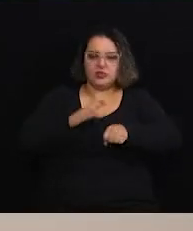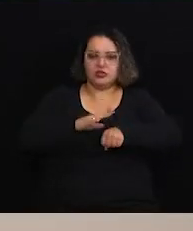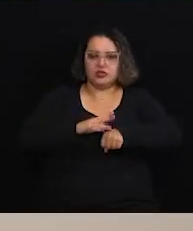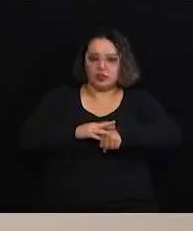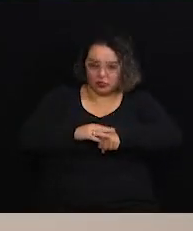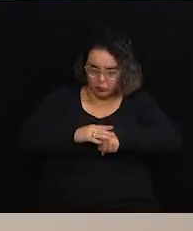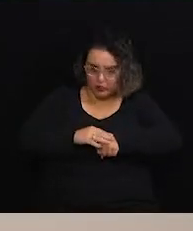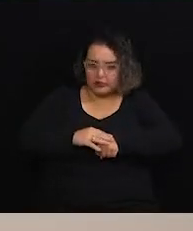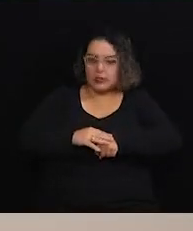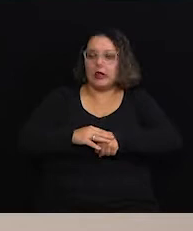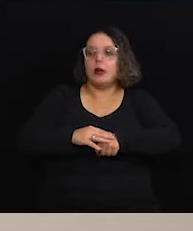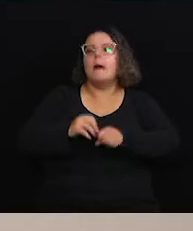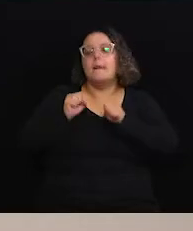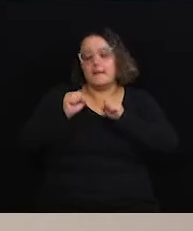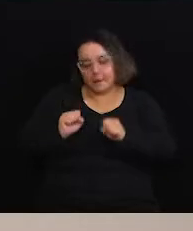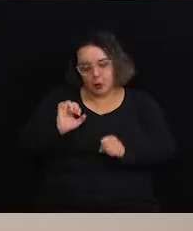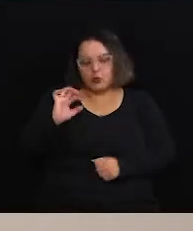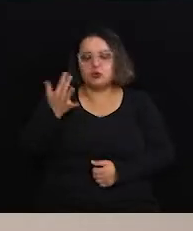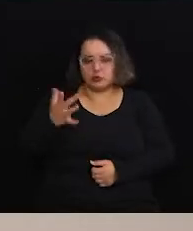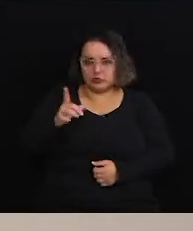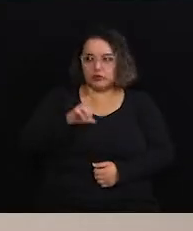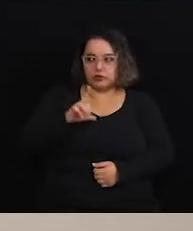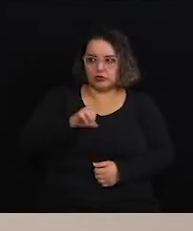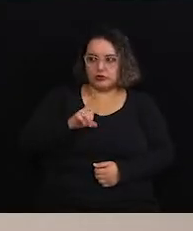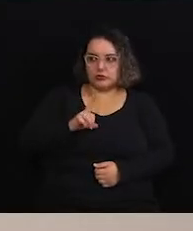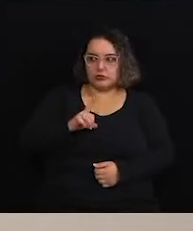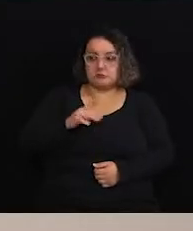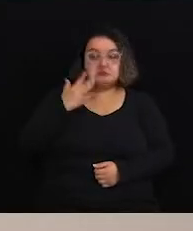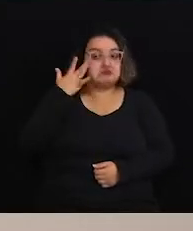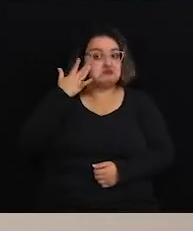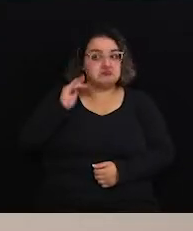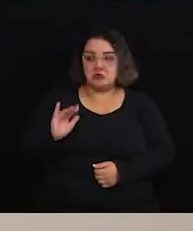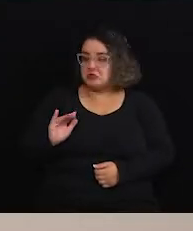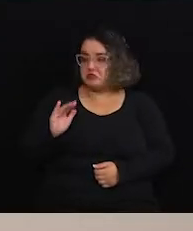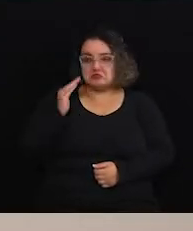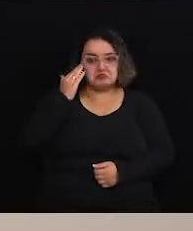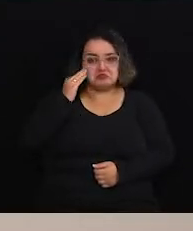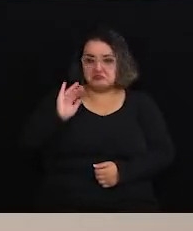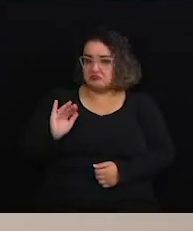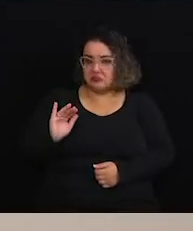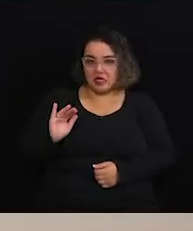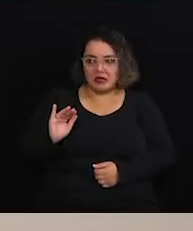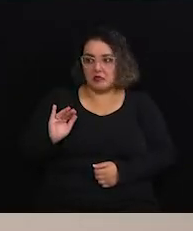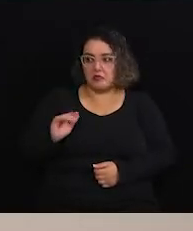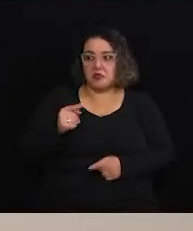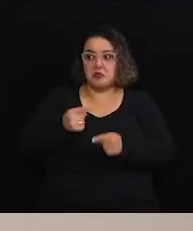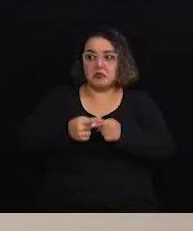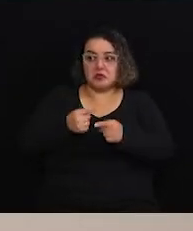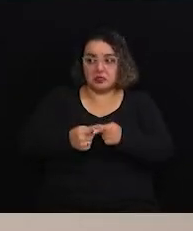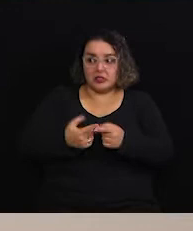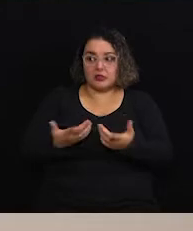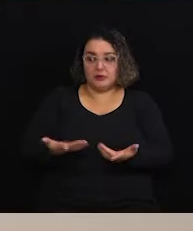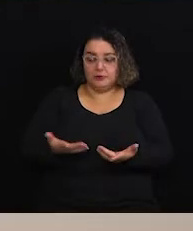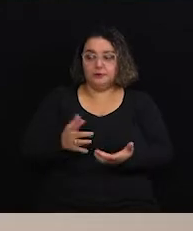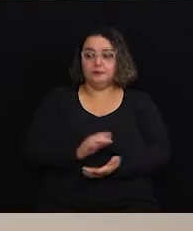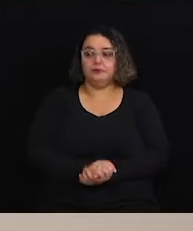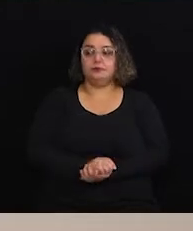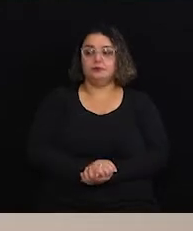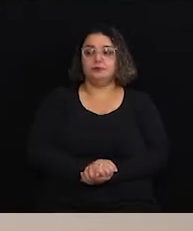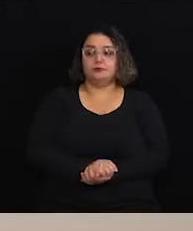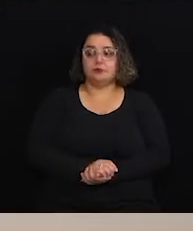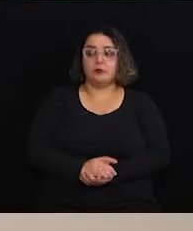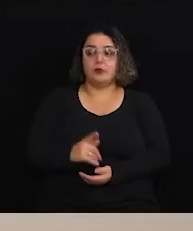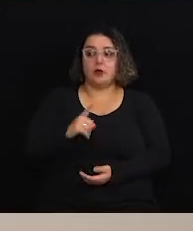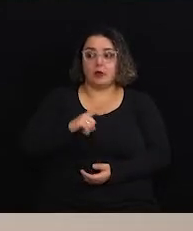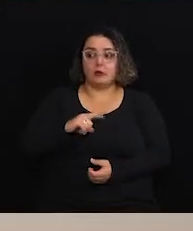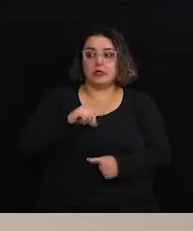tem grande chance de ter, né? Não se sabe bem o porquê essa doença existe, mas a gente sabe que tem uma